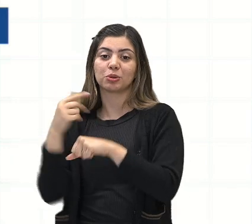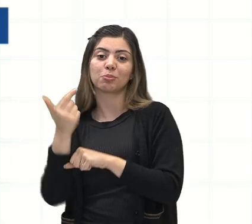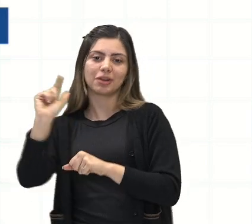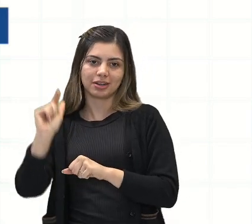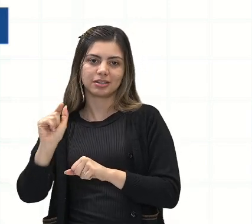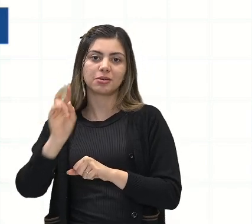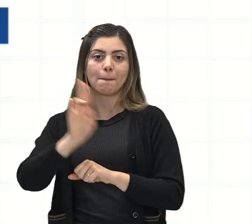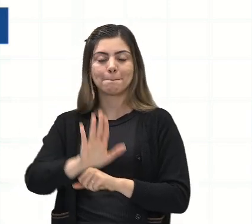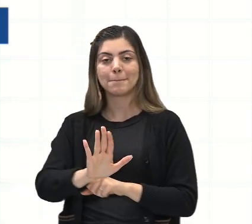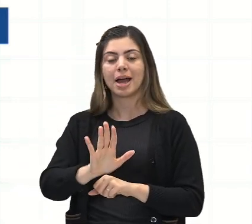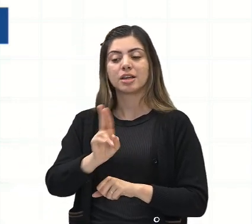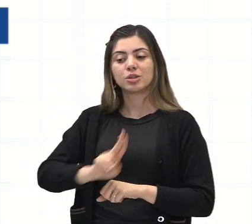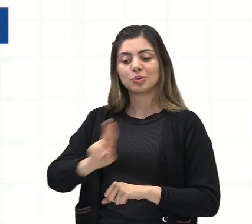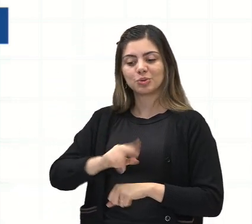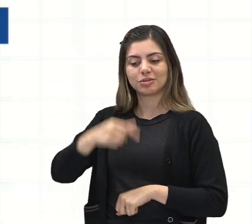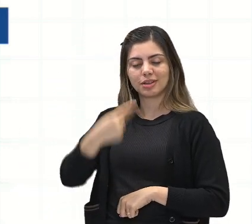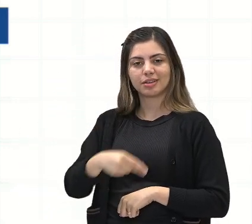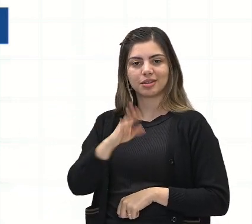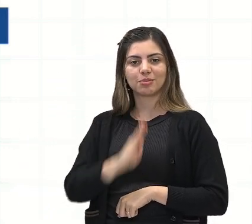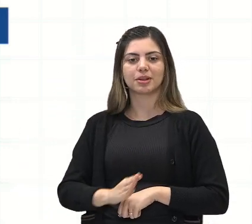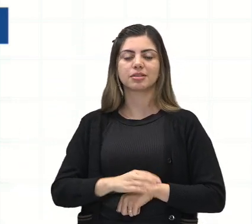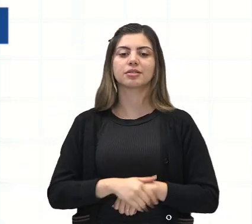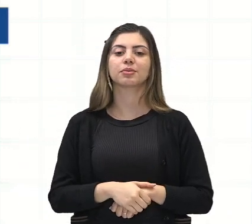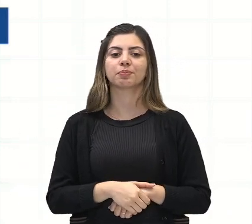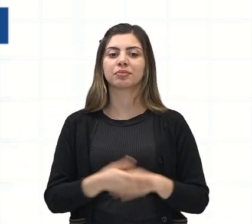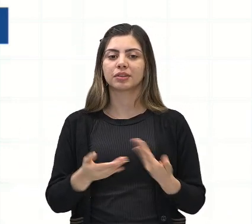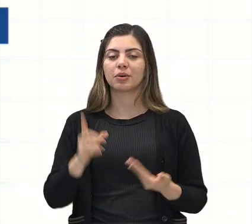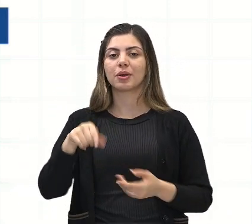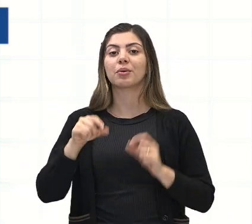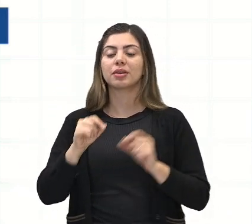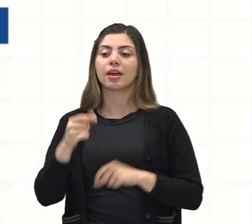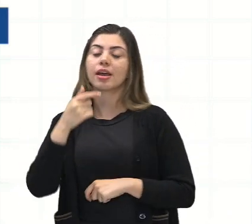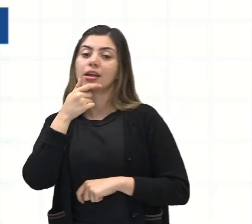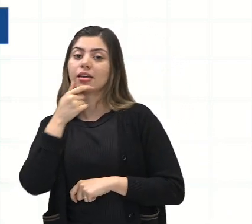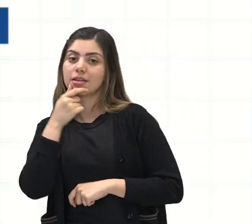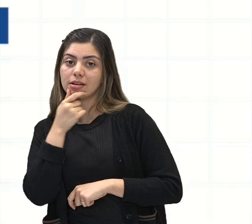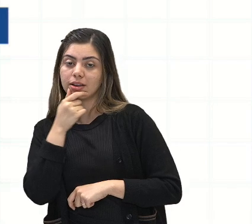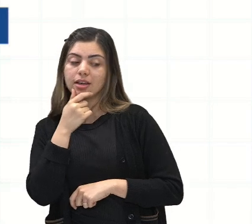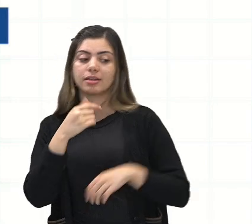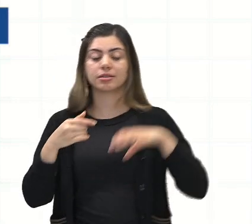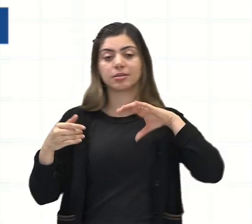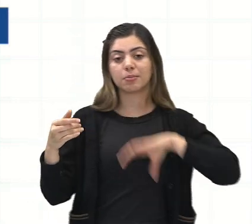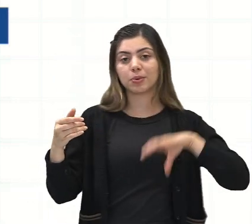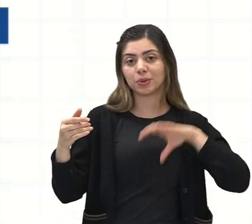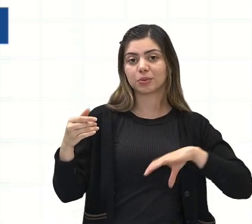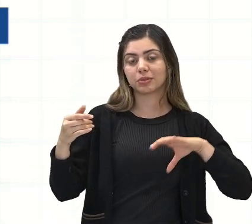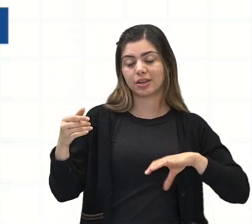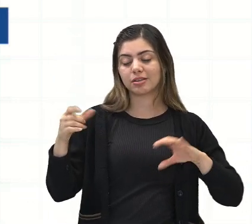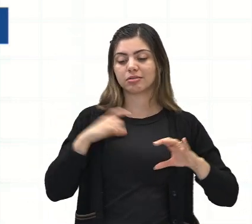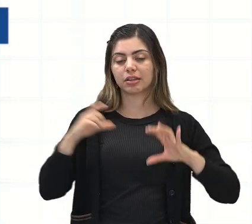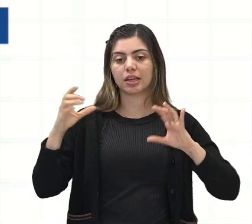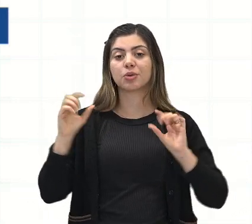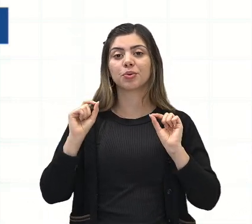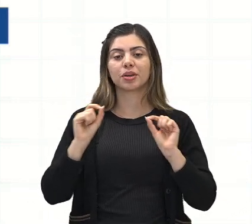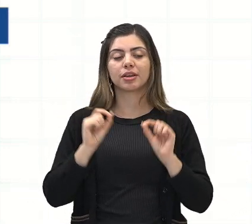entre o idioma inglês e o idioma português, que faz